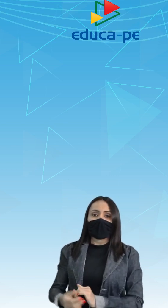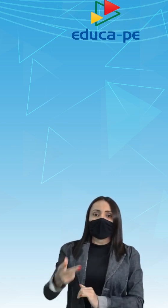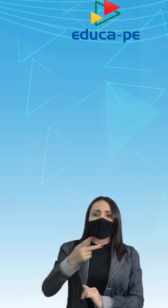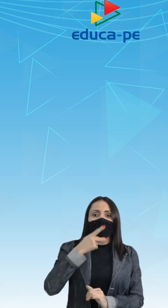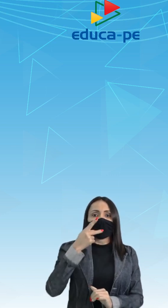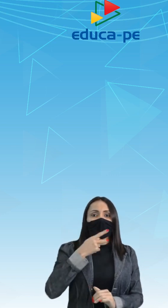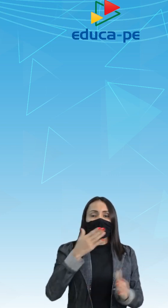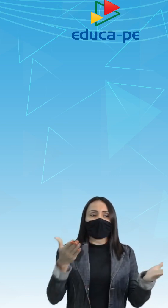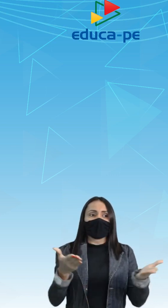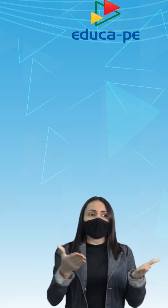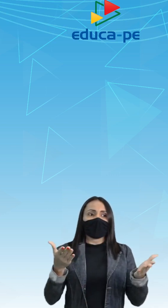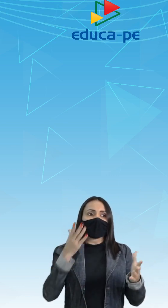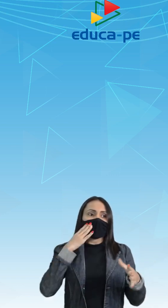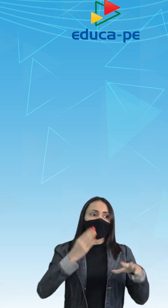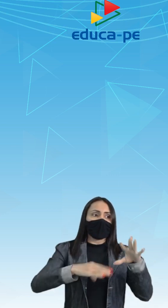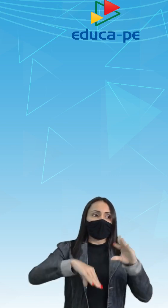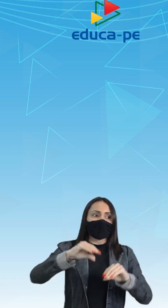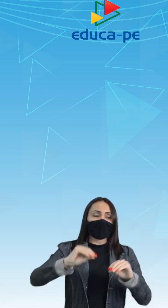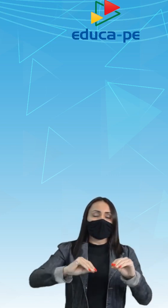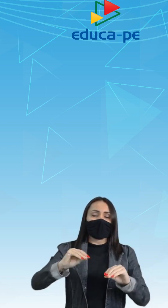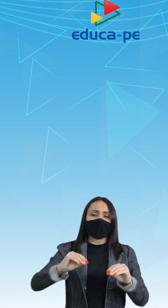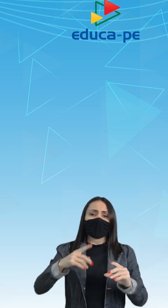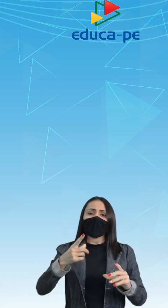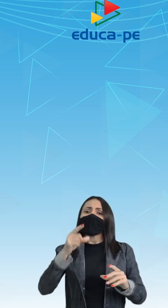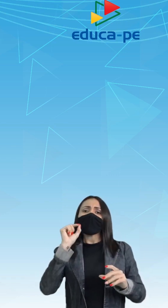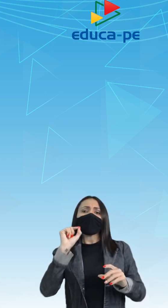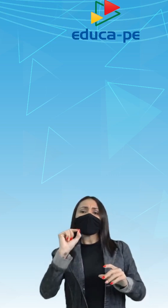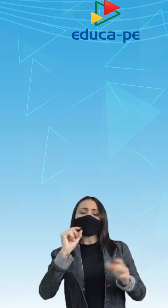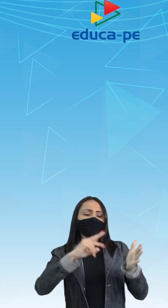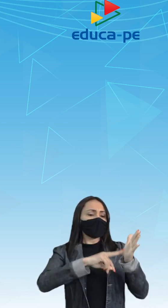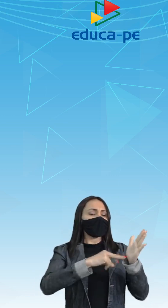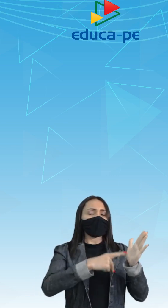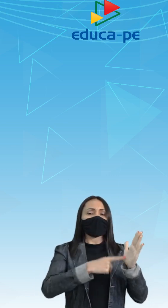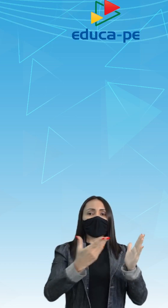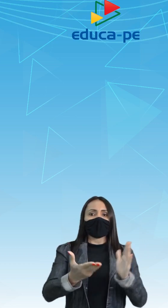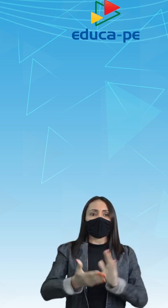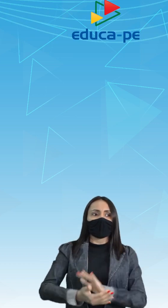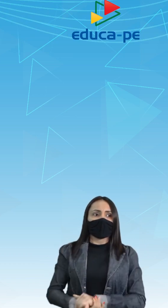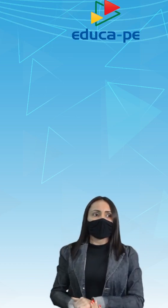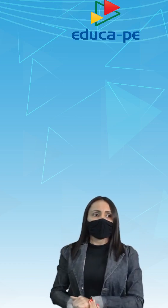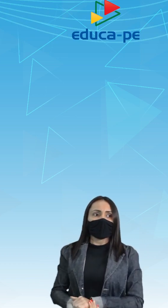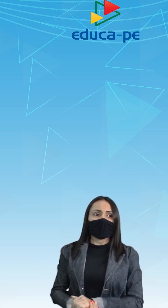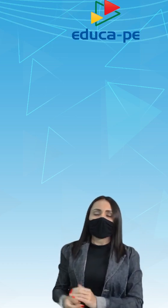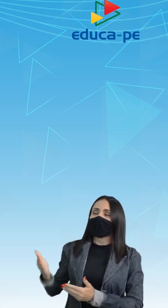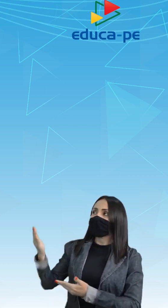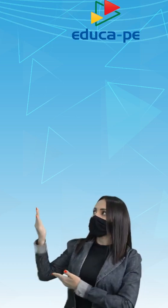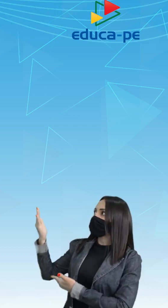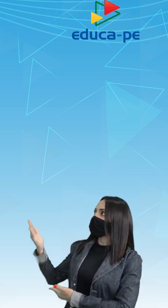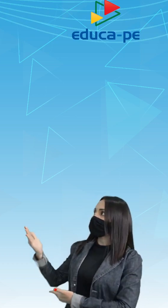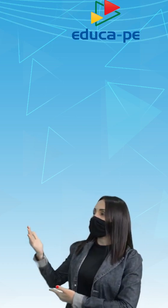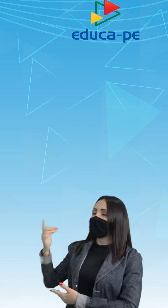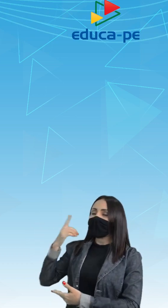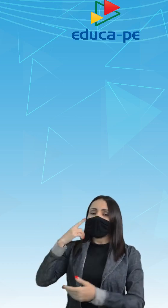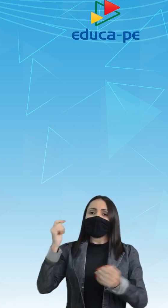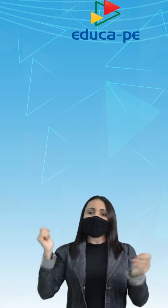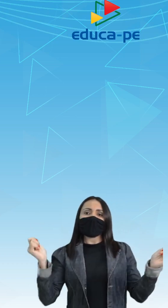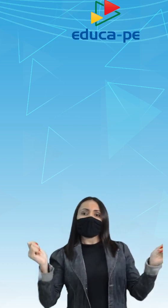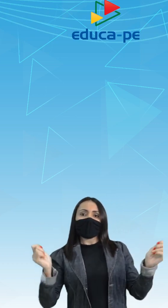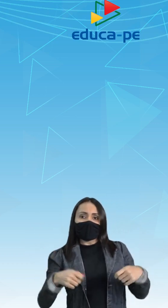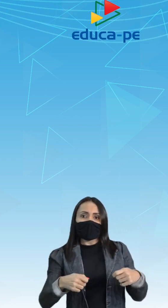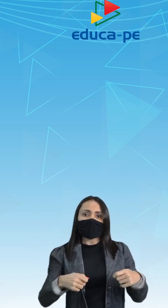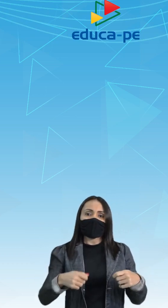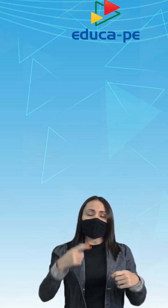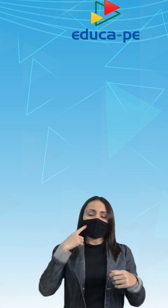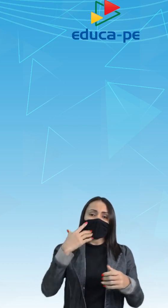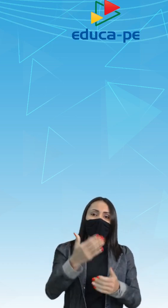sobre flexibilidade. O que será flexibilidade? É justamente a capacidade e